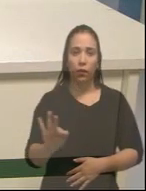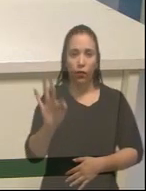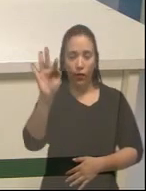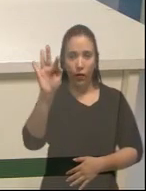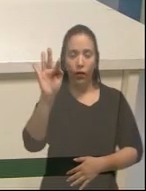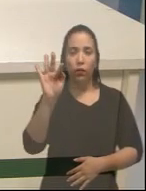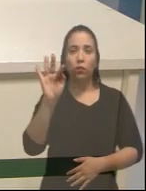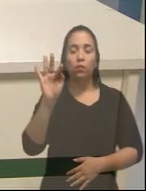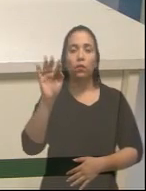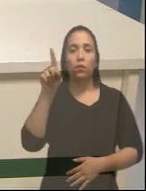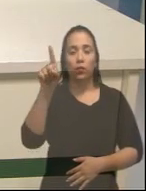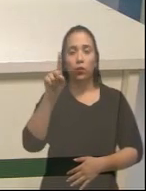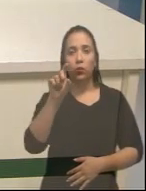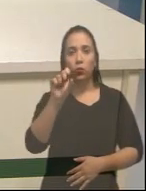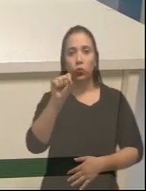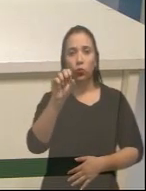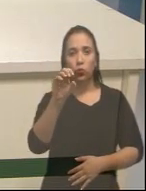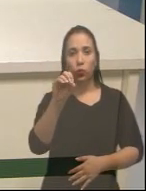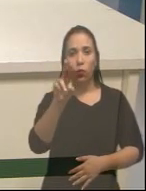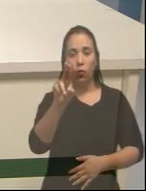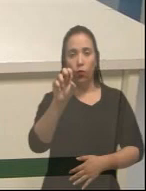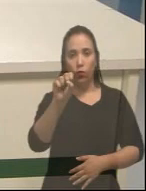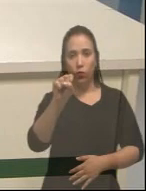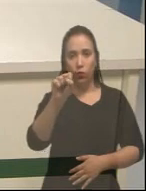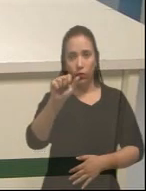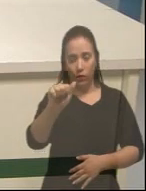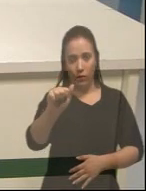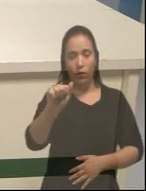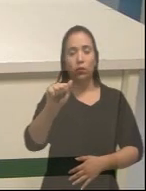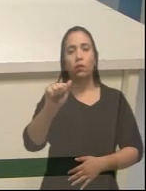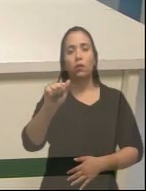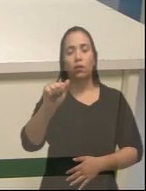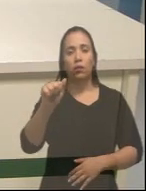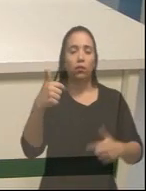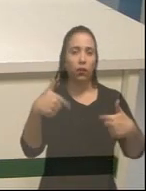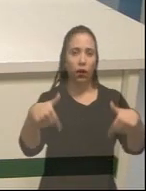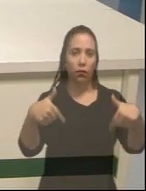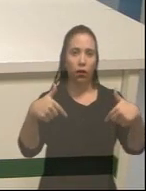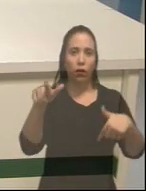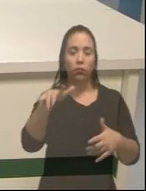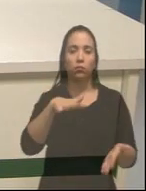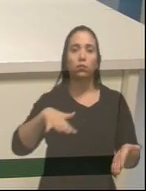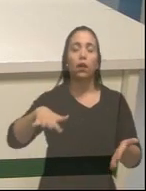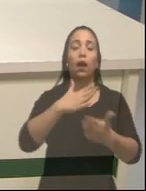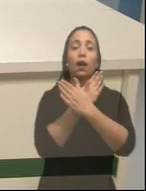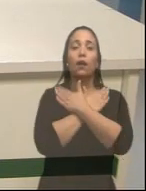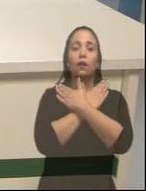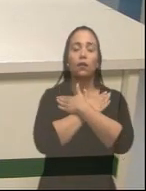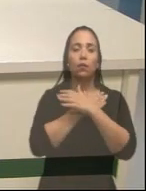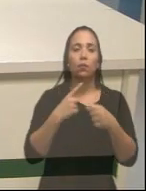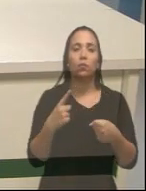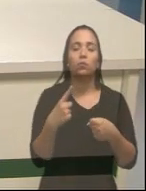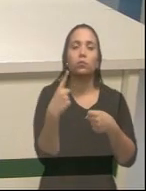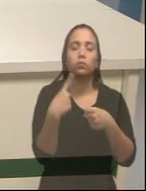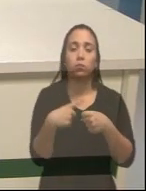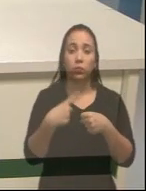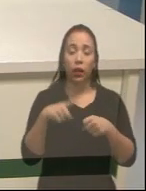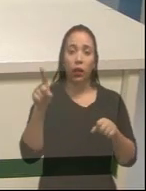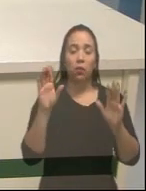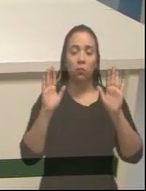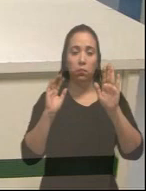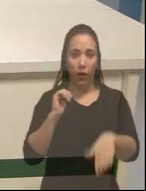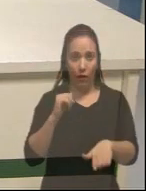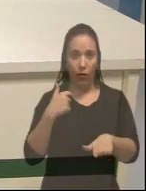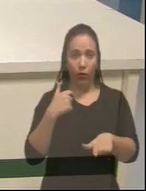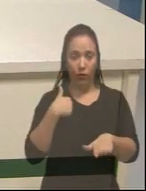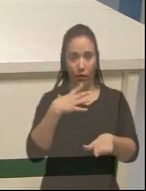Souza, né, que é um membro da Polícia Rodoviária, deve ser inspetor lá, toma conta daquela região do Canindé, ele abordou meu